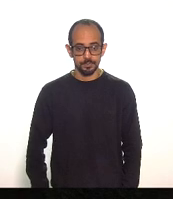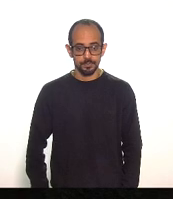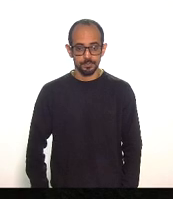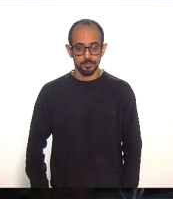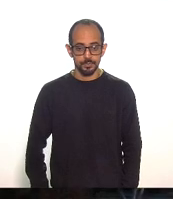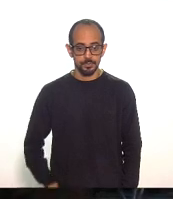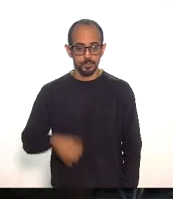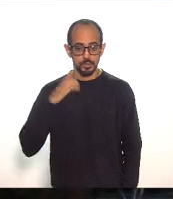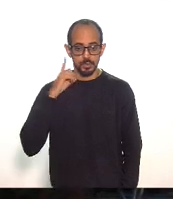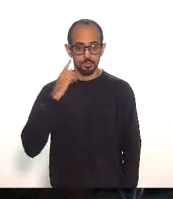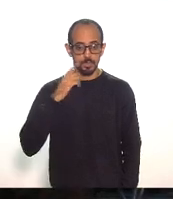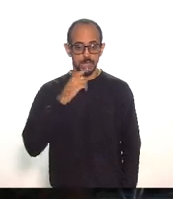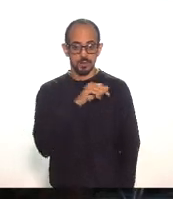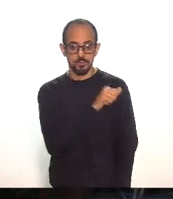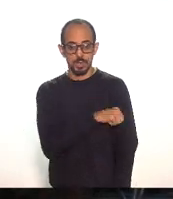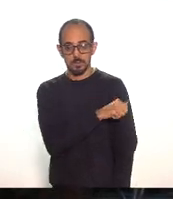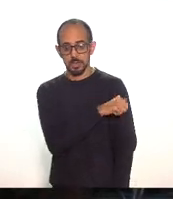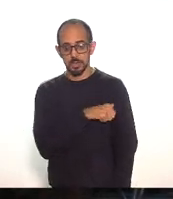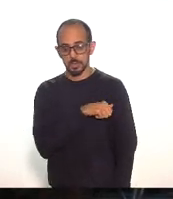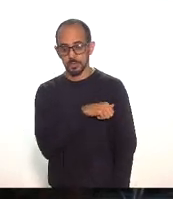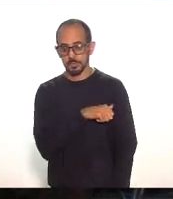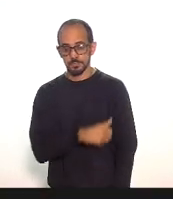Deputada enfermeira Rejane.